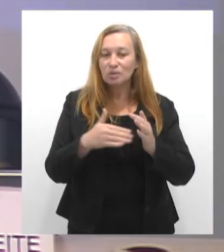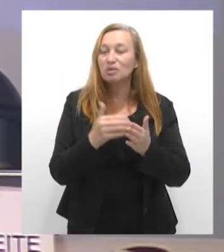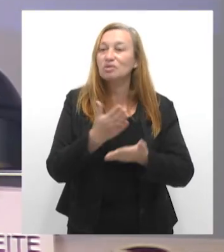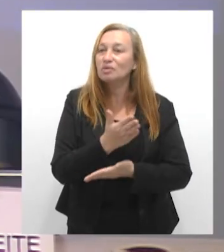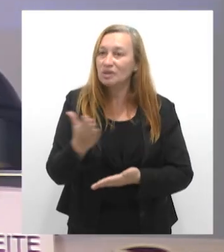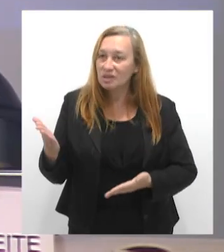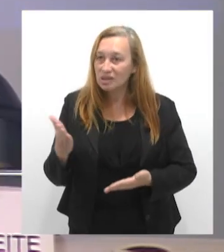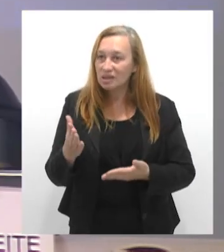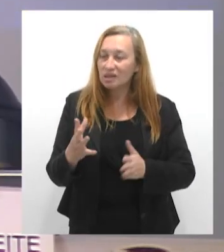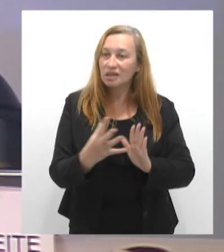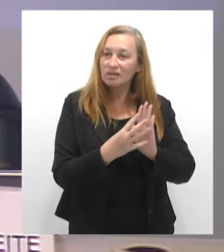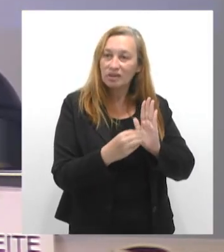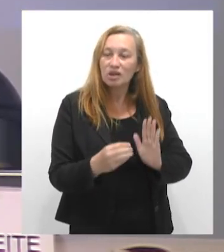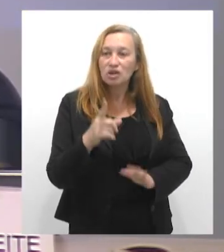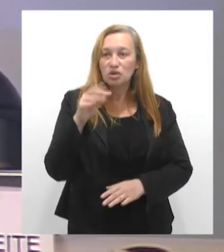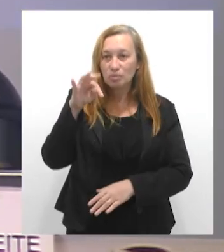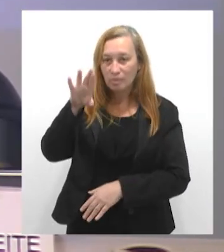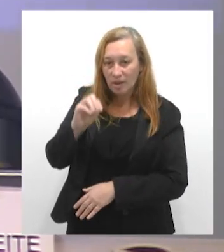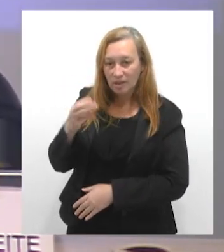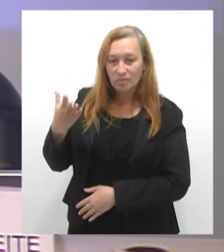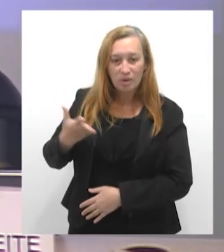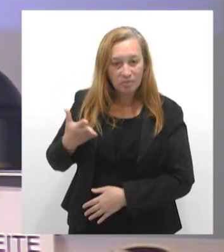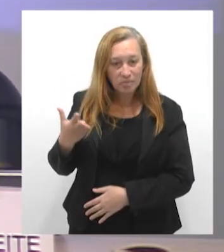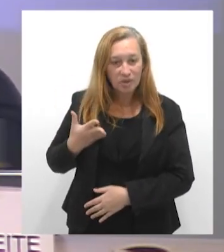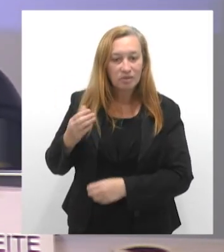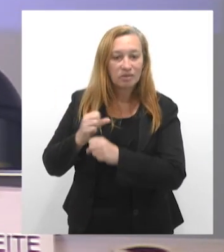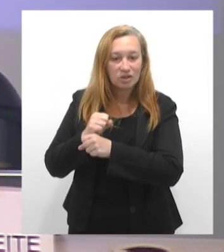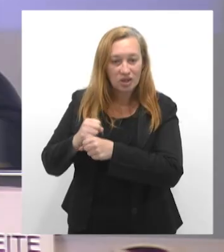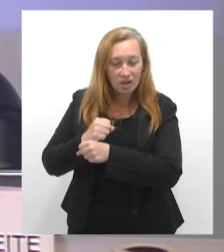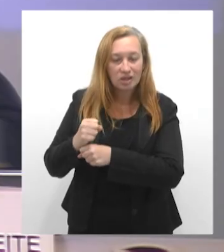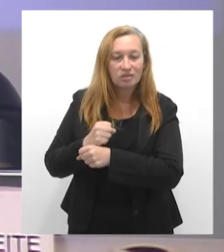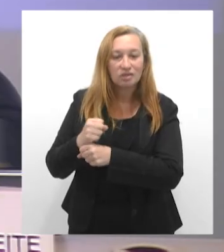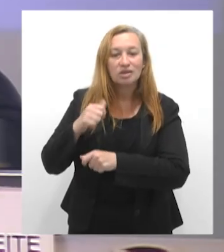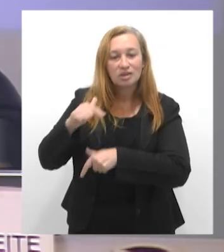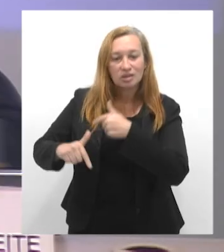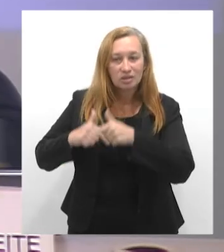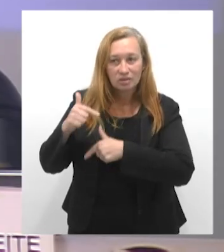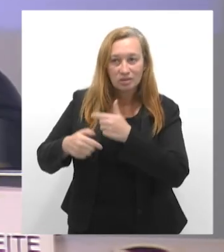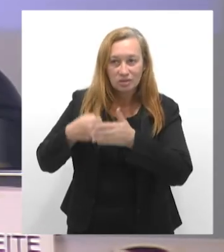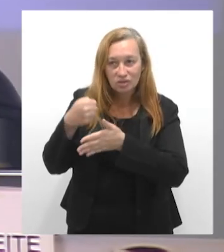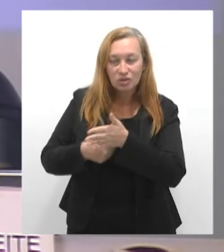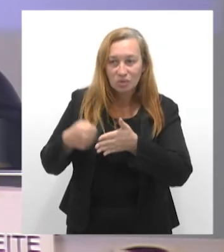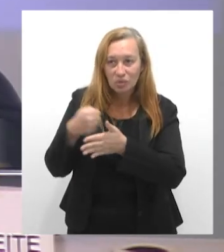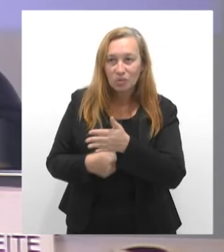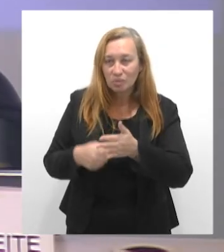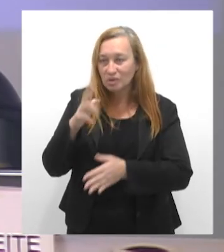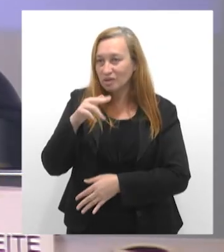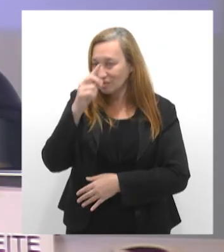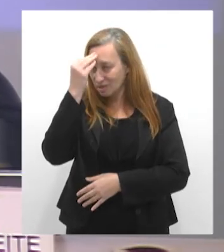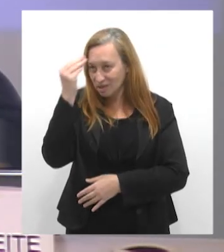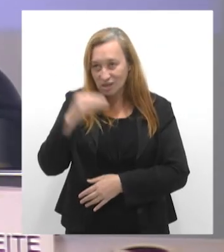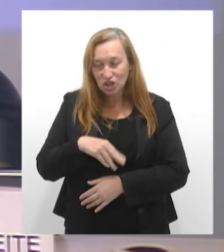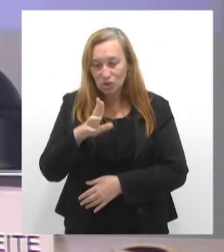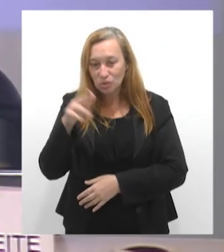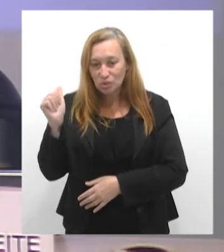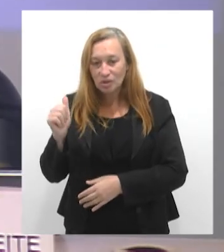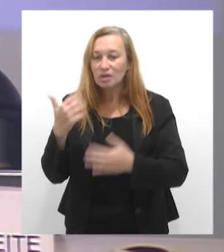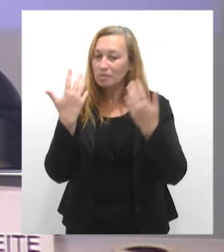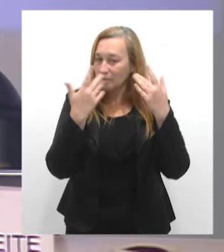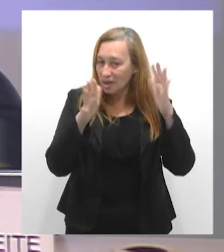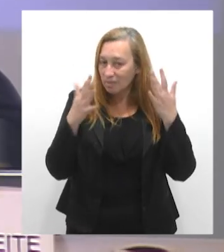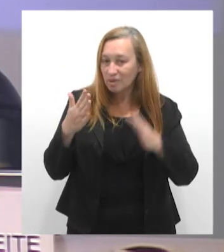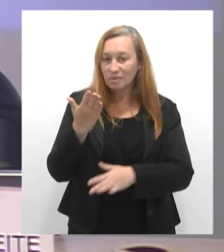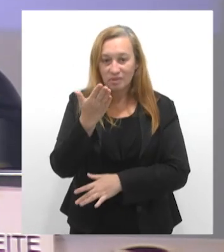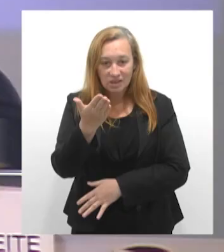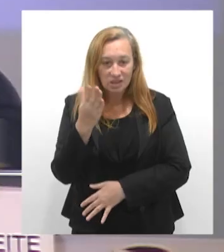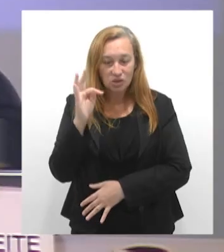figura do Gilberto Palmares, meu companheiro de antigas batalhas. A gente não desiste nunca. Então, Gilberto, uma saudação especial a